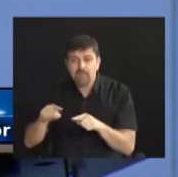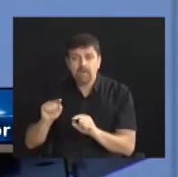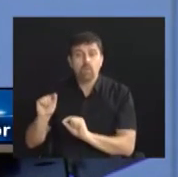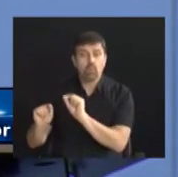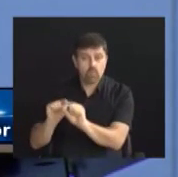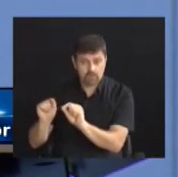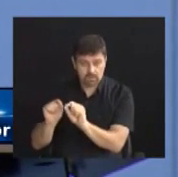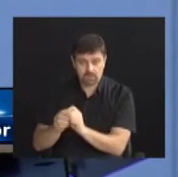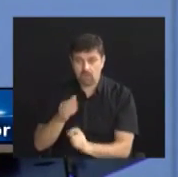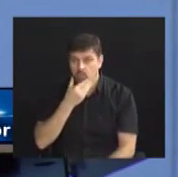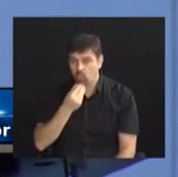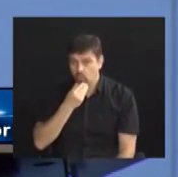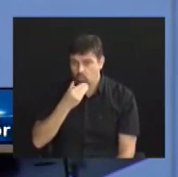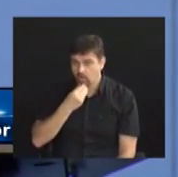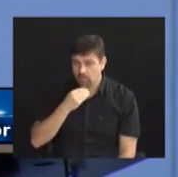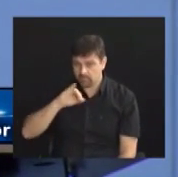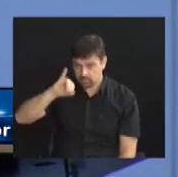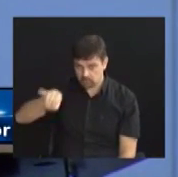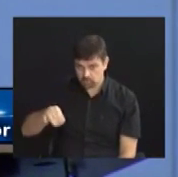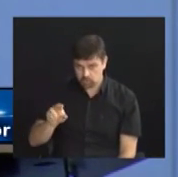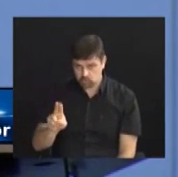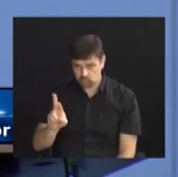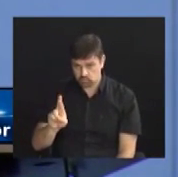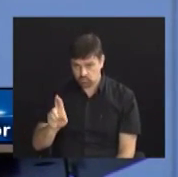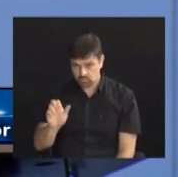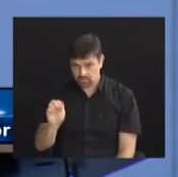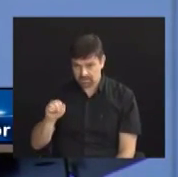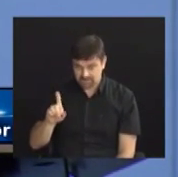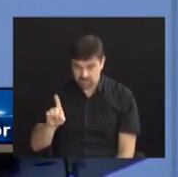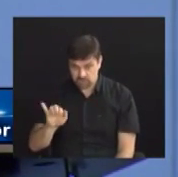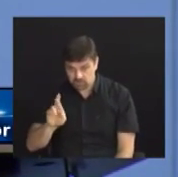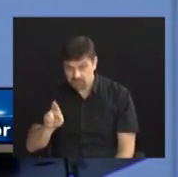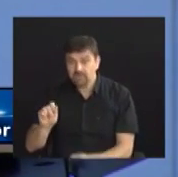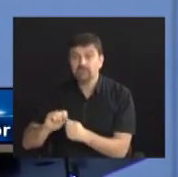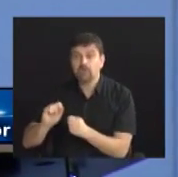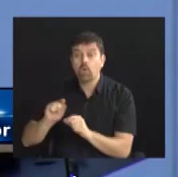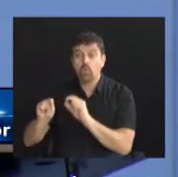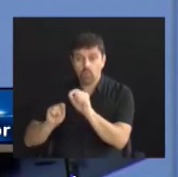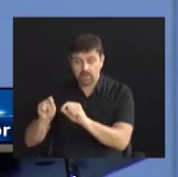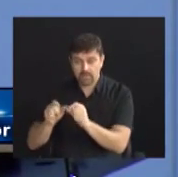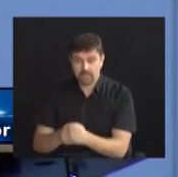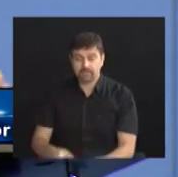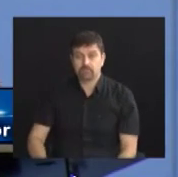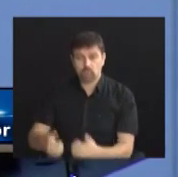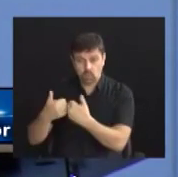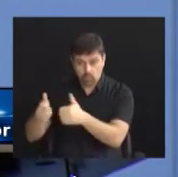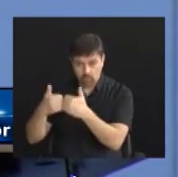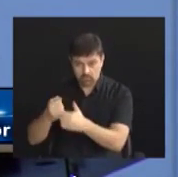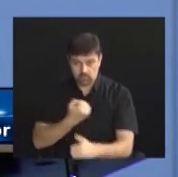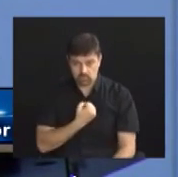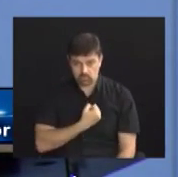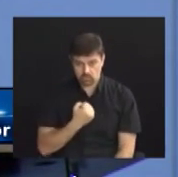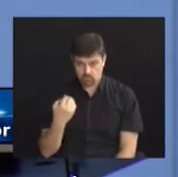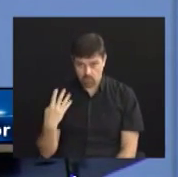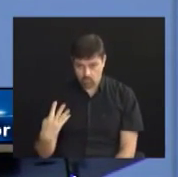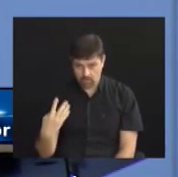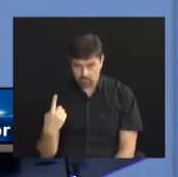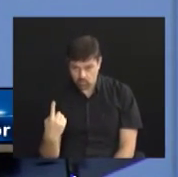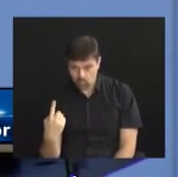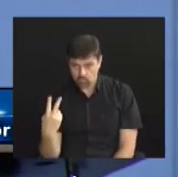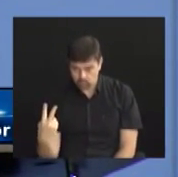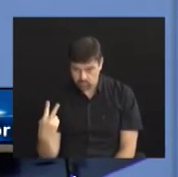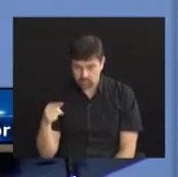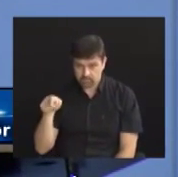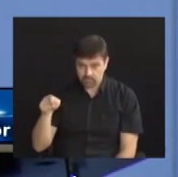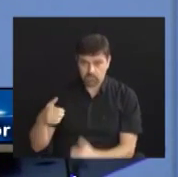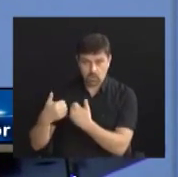recebi foi a respeito da linha do ônibus 412. Essa linha,